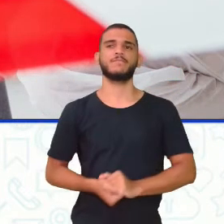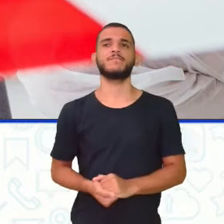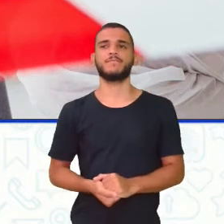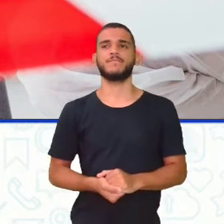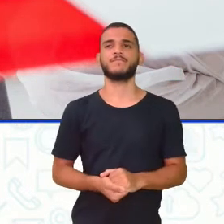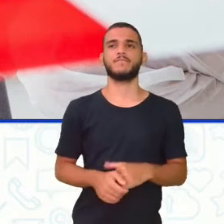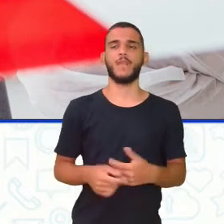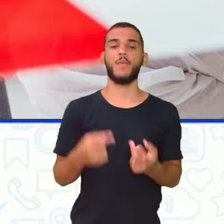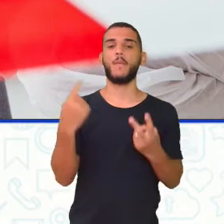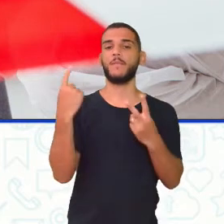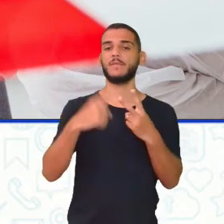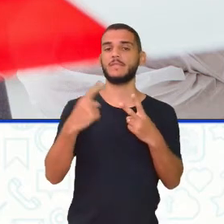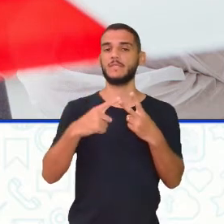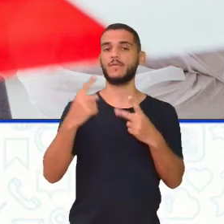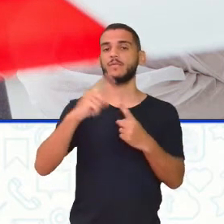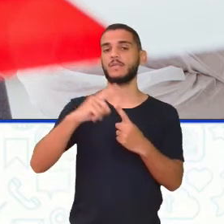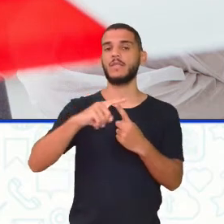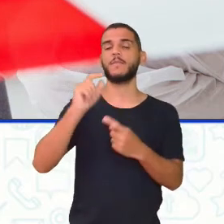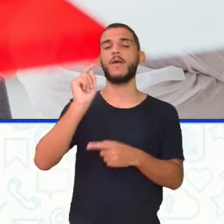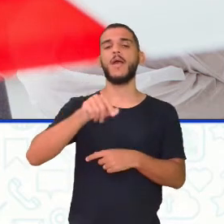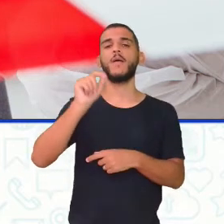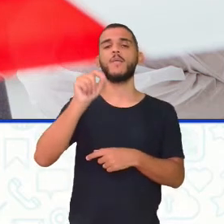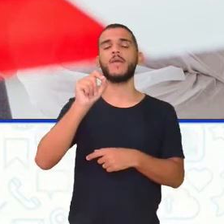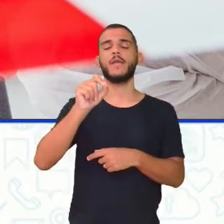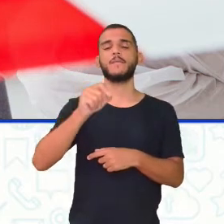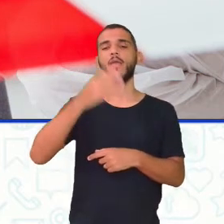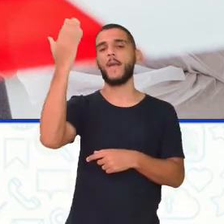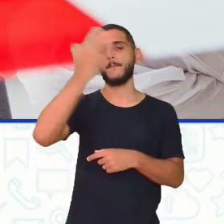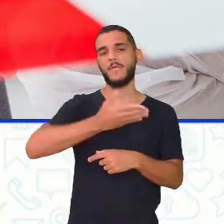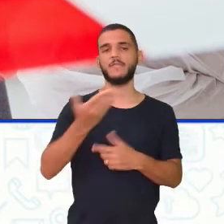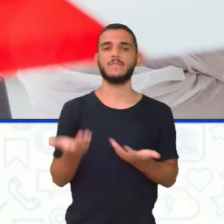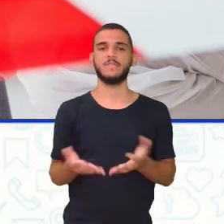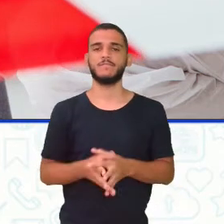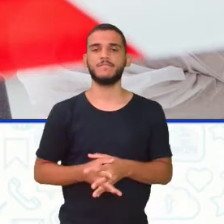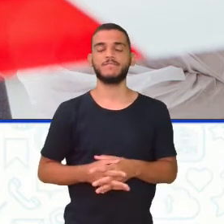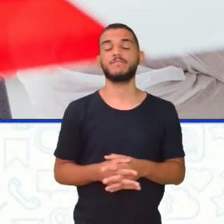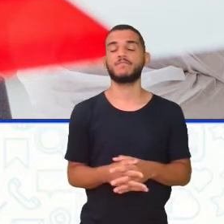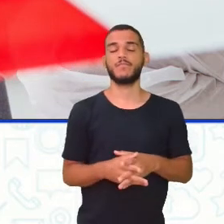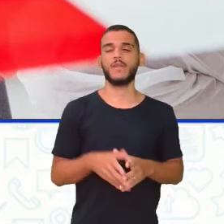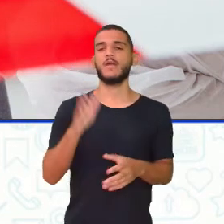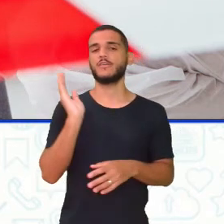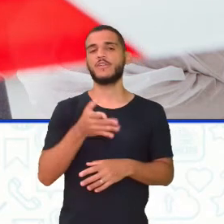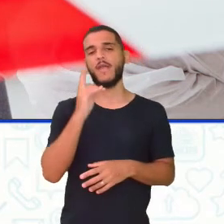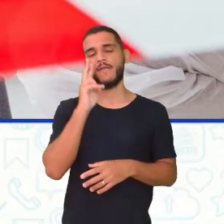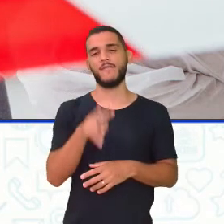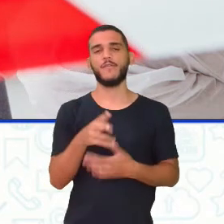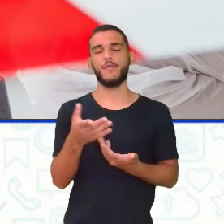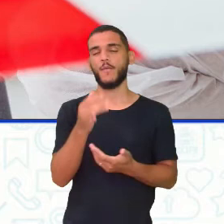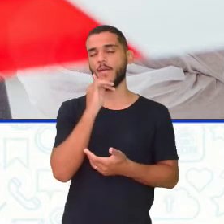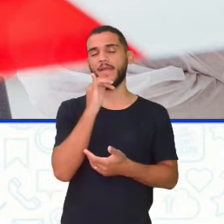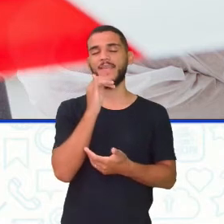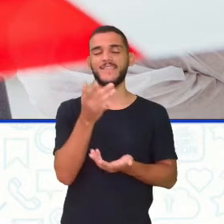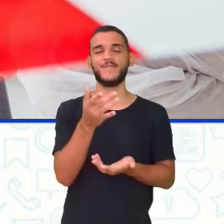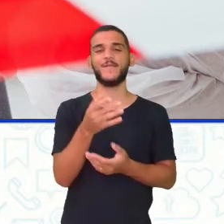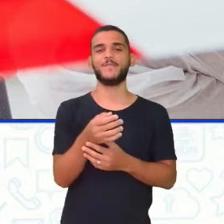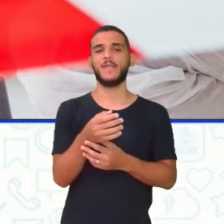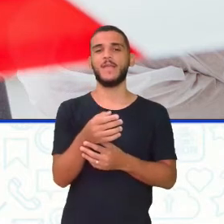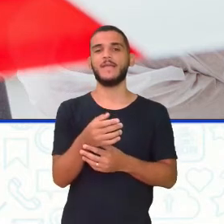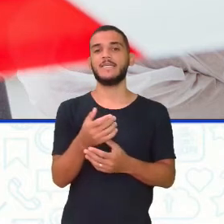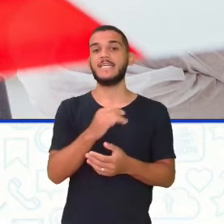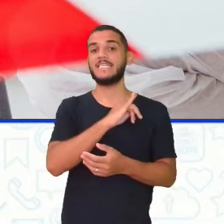O segundo tipo de argumento é o argumento de comprovação. Já ouvi falar que contra fatos não há